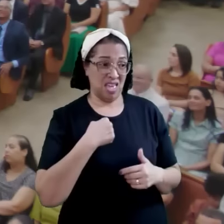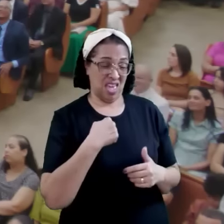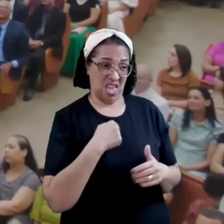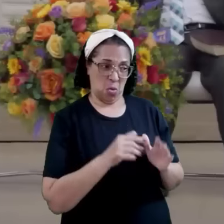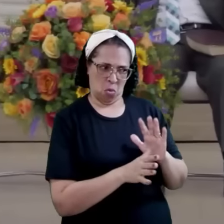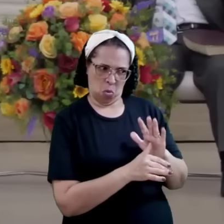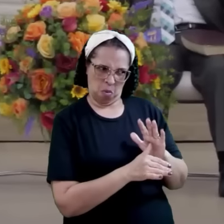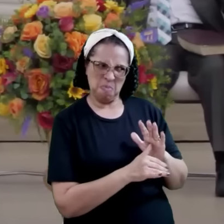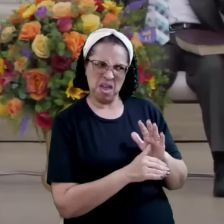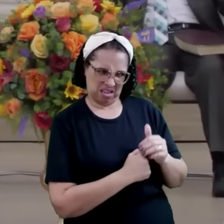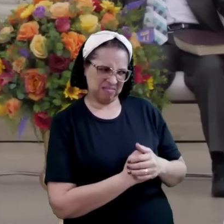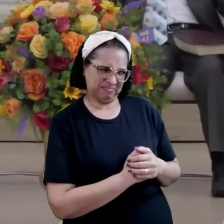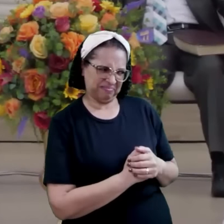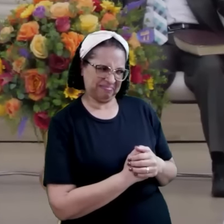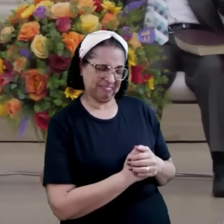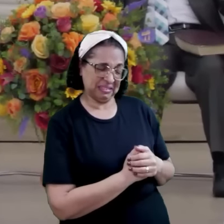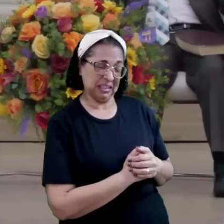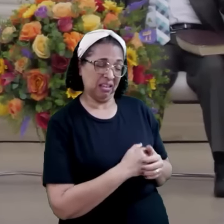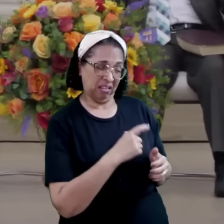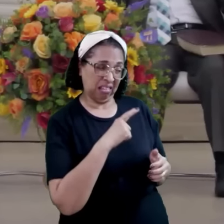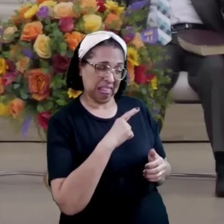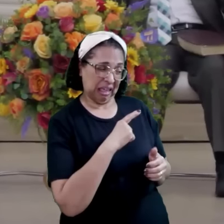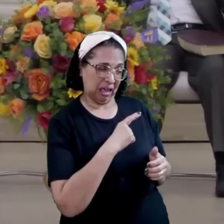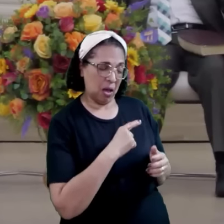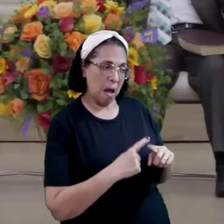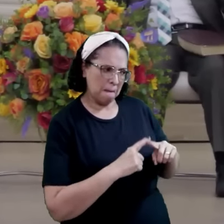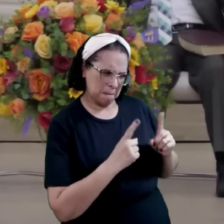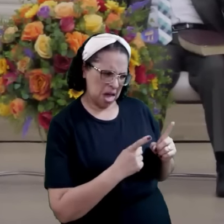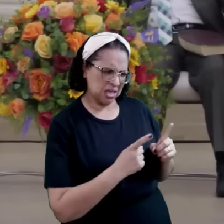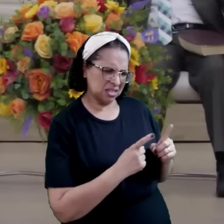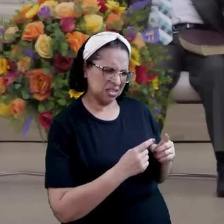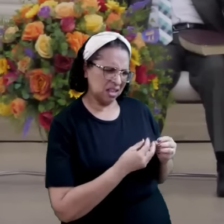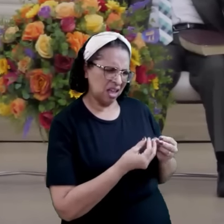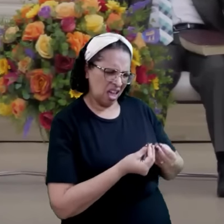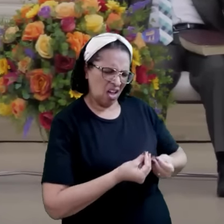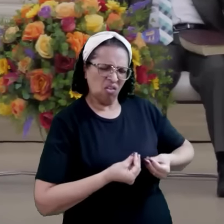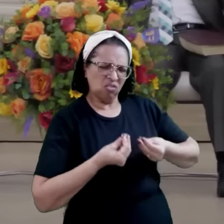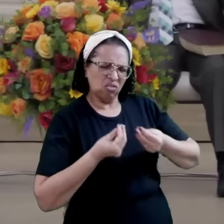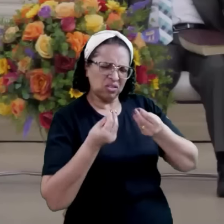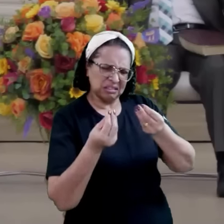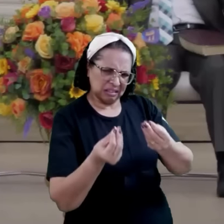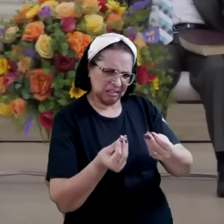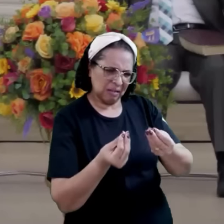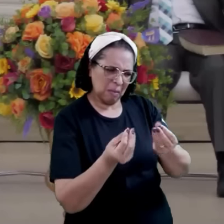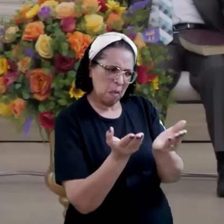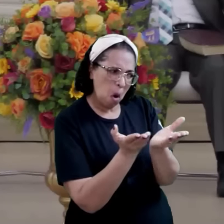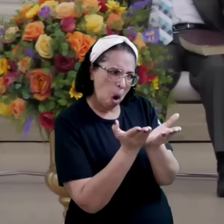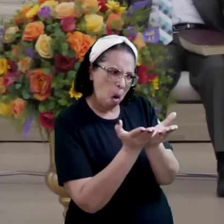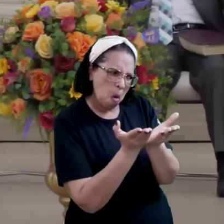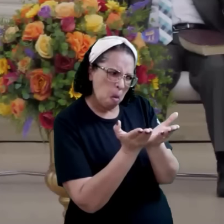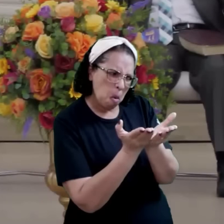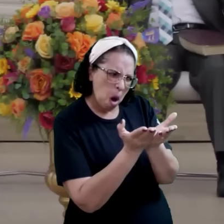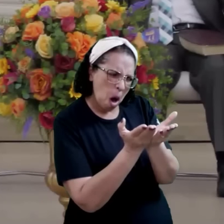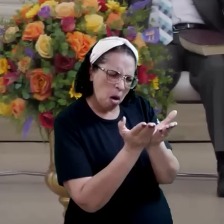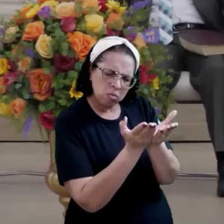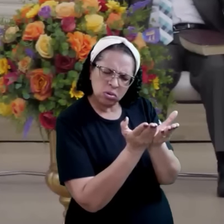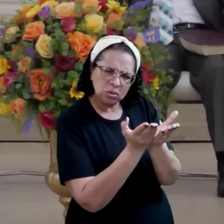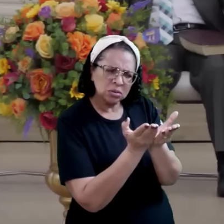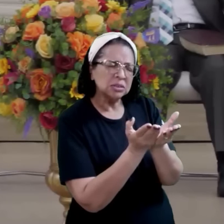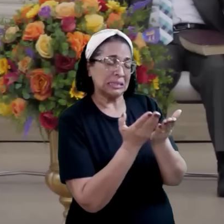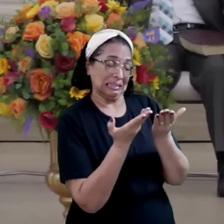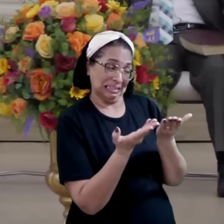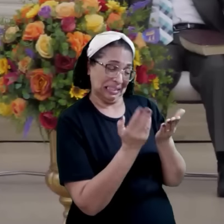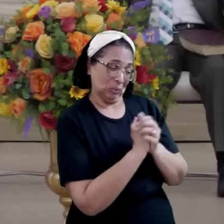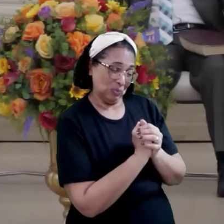bens se eu tenho 10000 é 1500 é vou doar para pobre e se provar que eu roubei alguém eu vou devolver quatro vezes